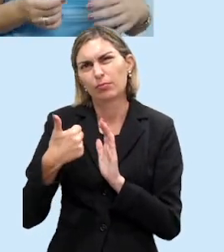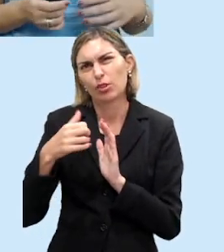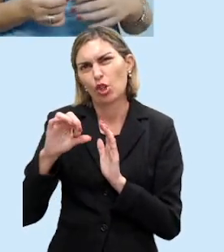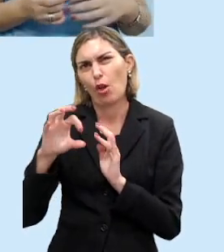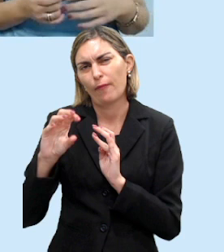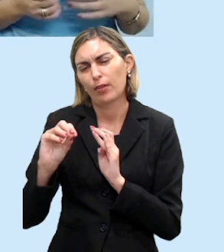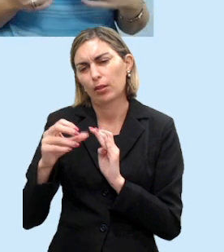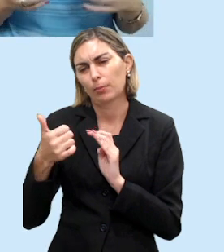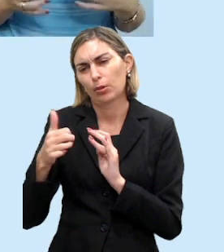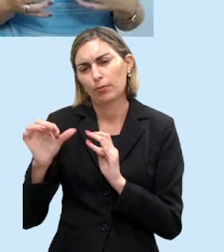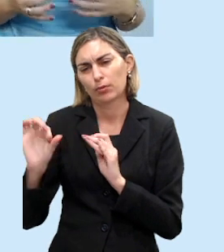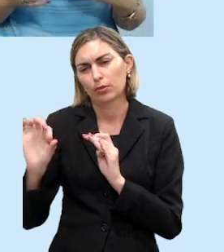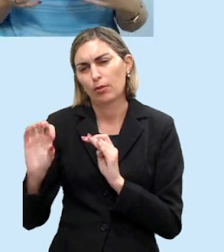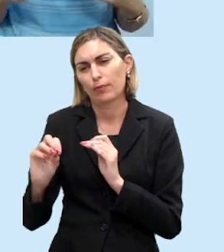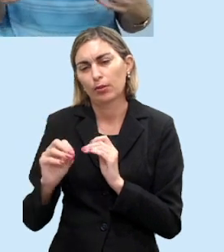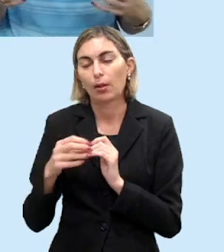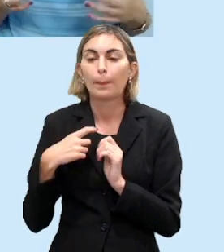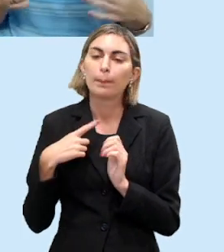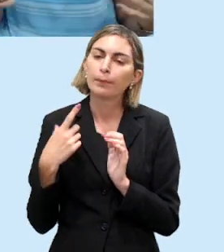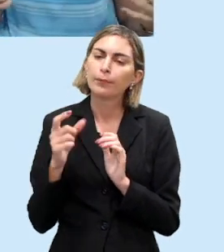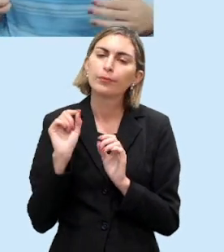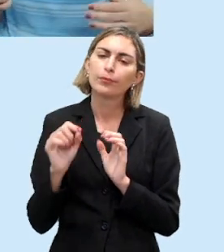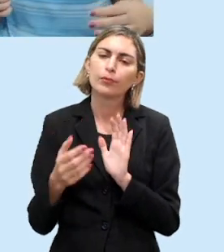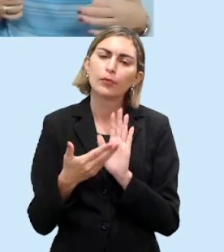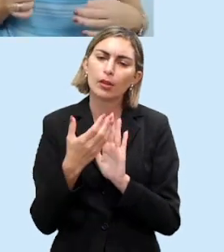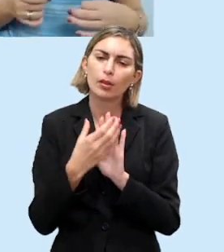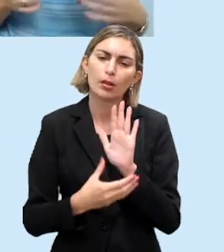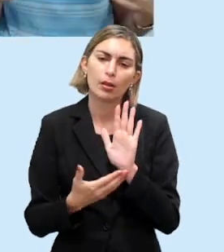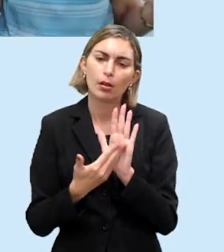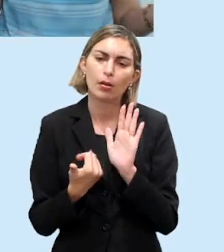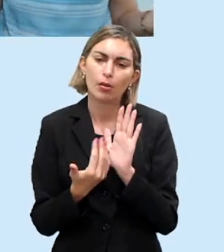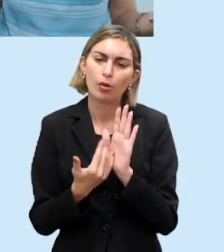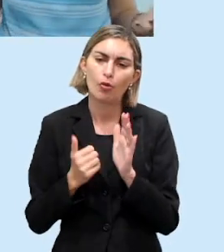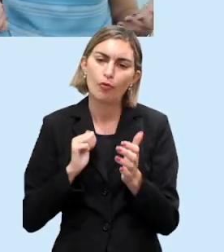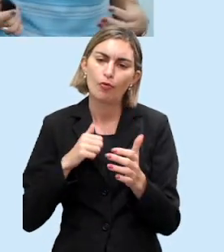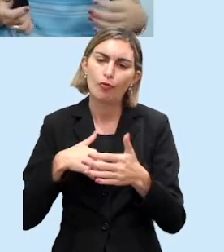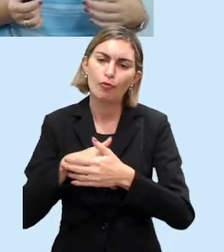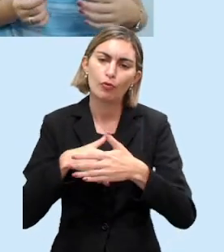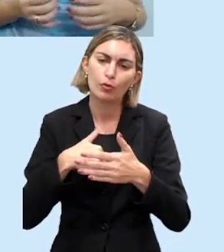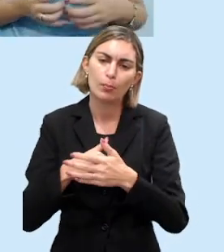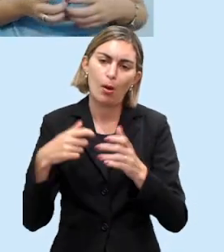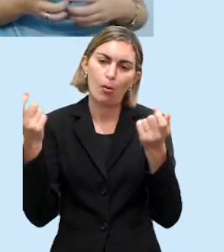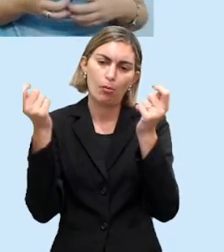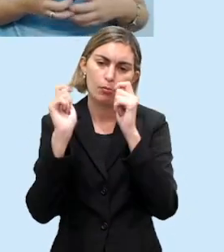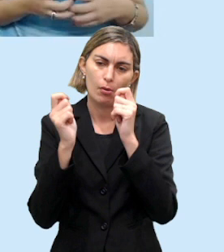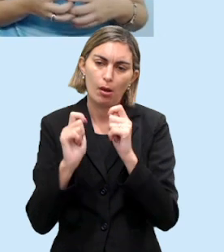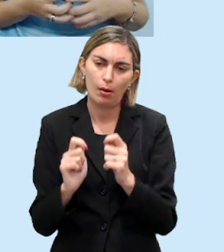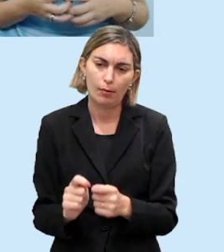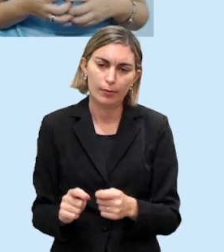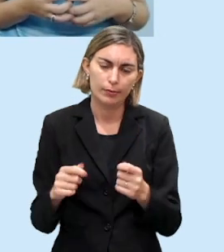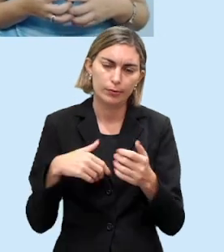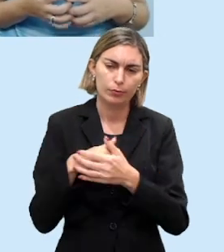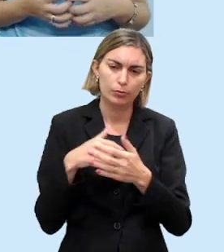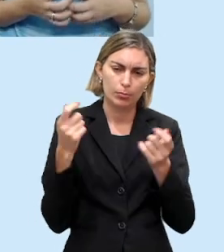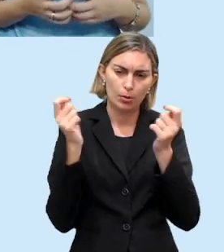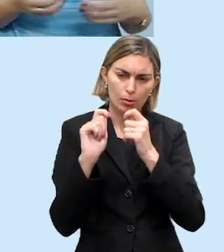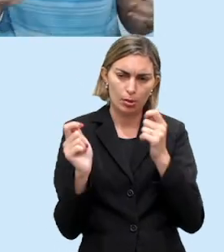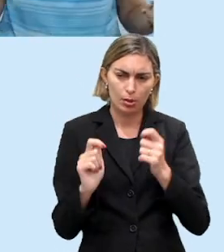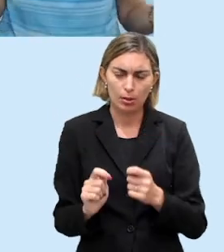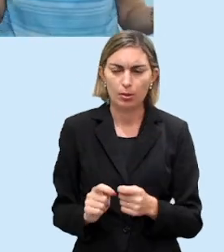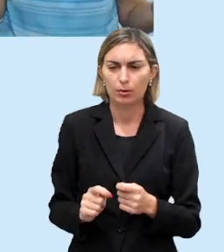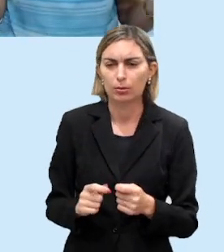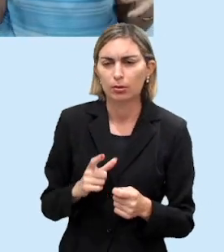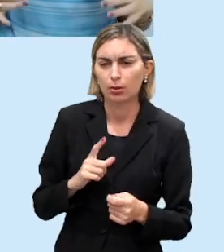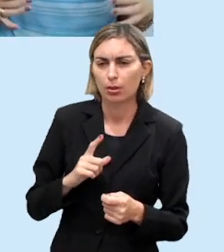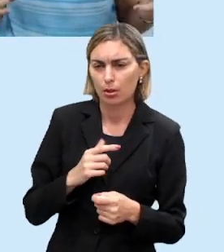né? E o que é que a gente tem aqui? Esse livro se chama Futebol Arte, não é?